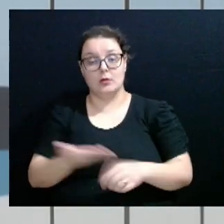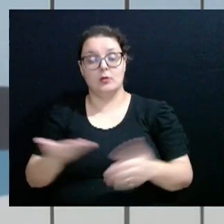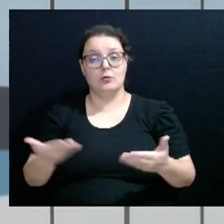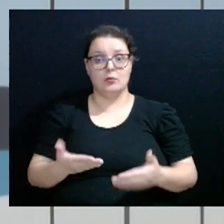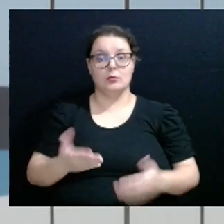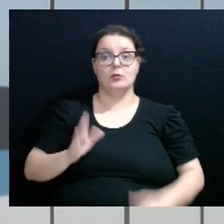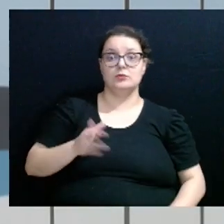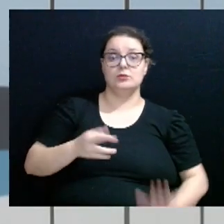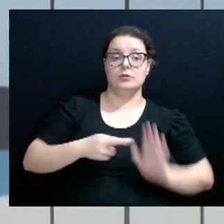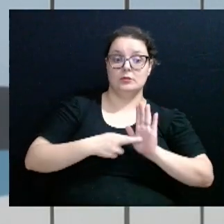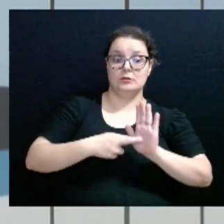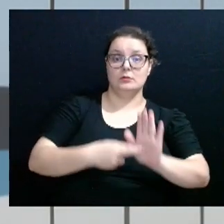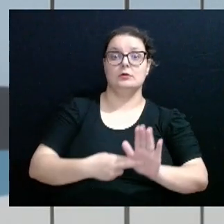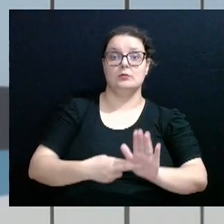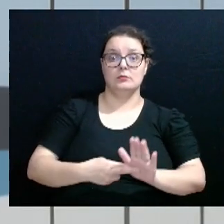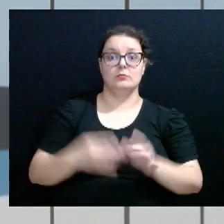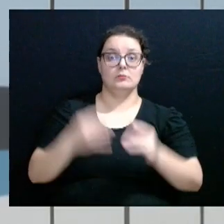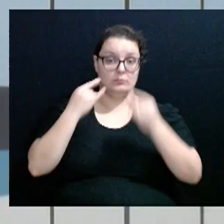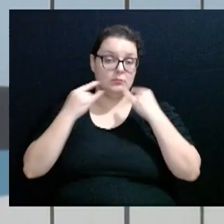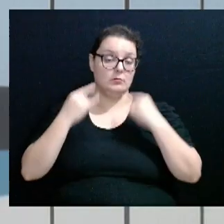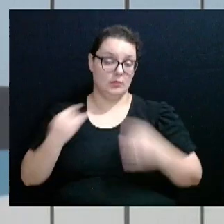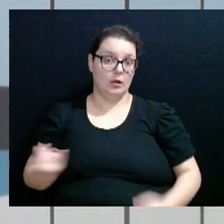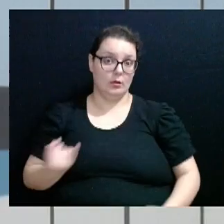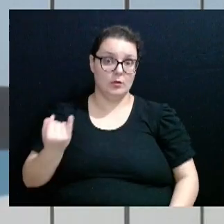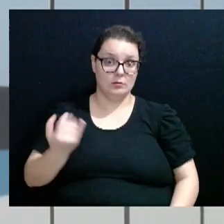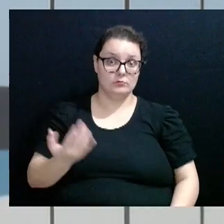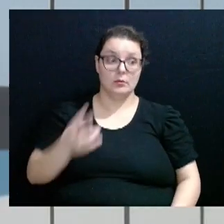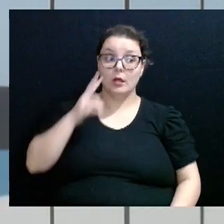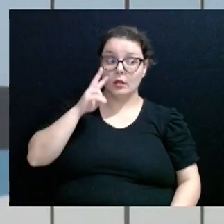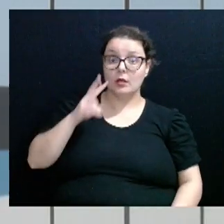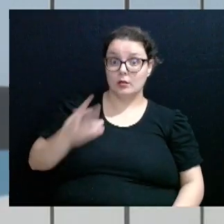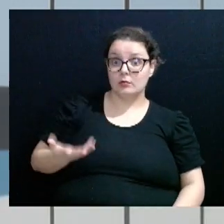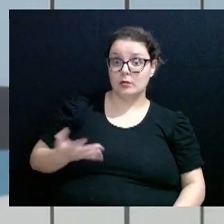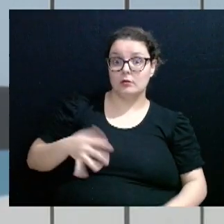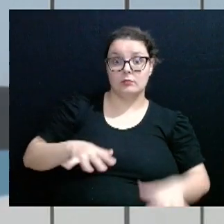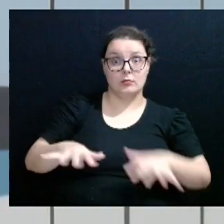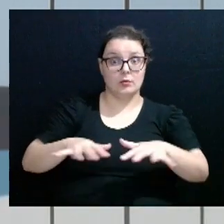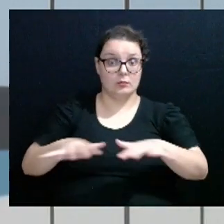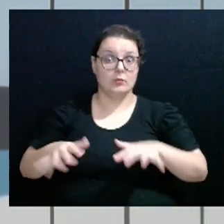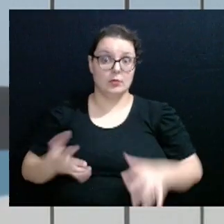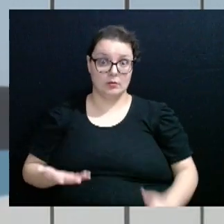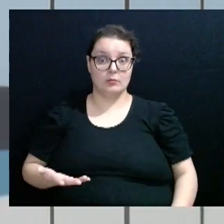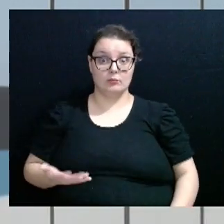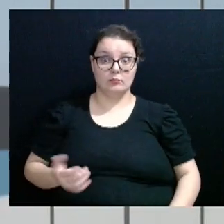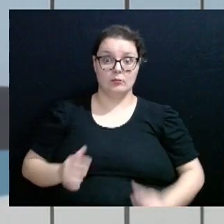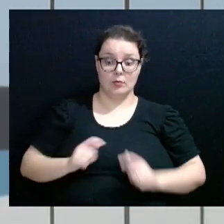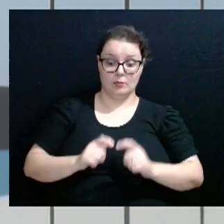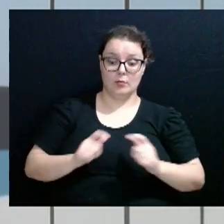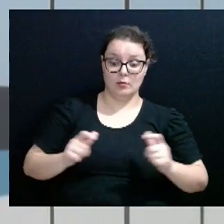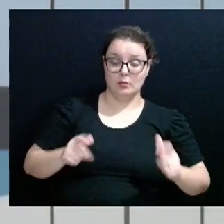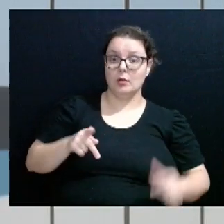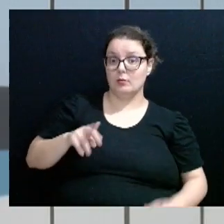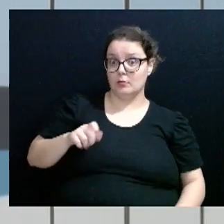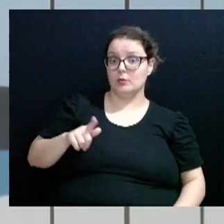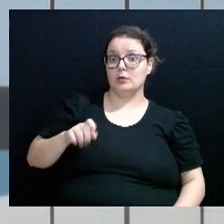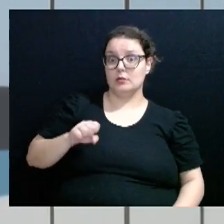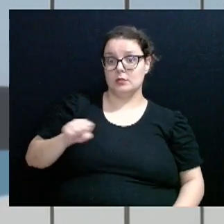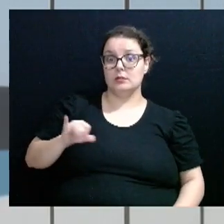muito interessante. E a gente vê que é um movimento muito progressista e que a gente espera que tenha vindo para